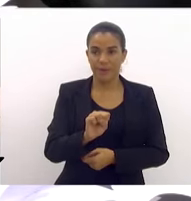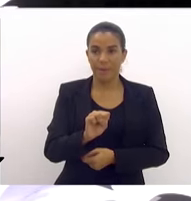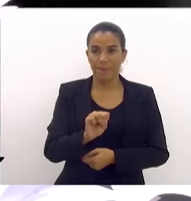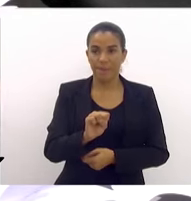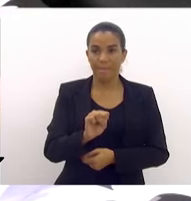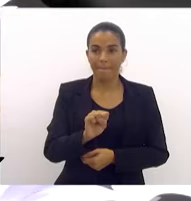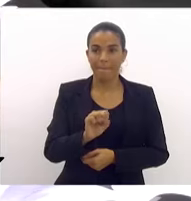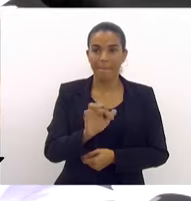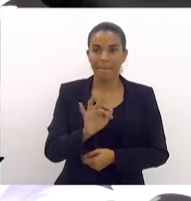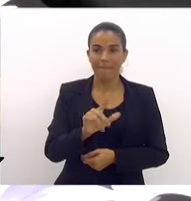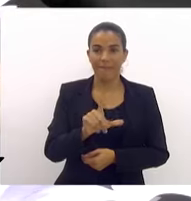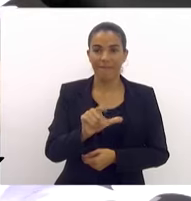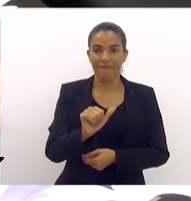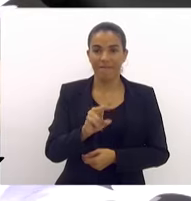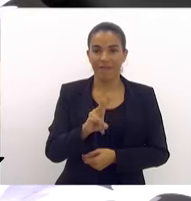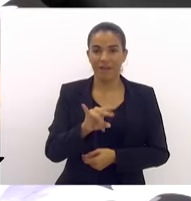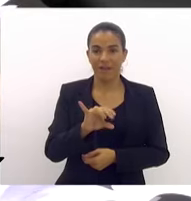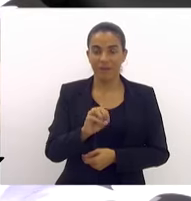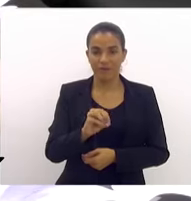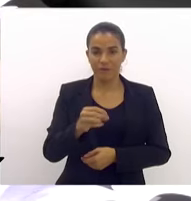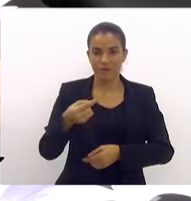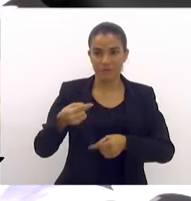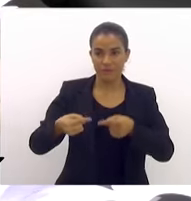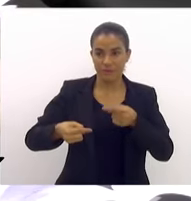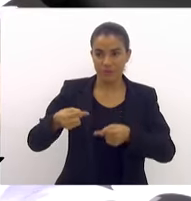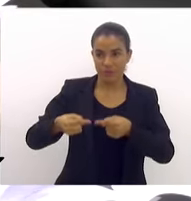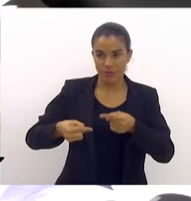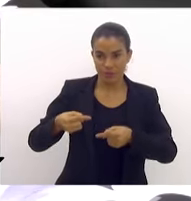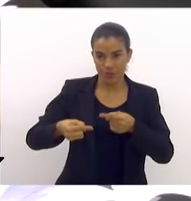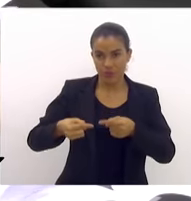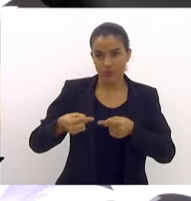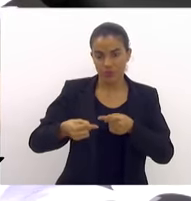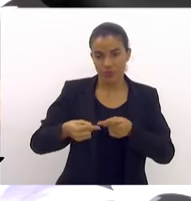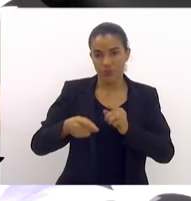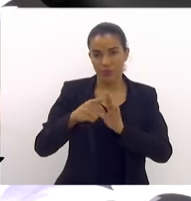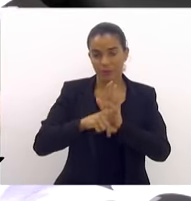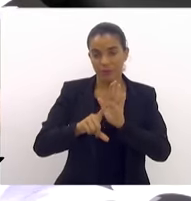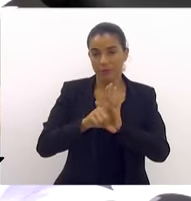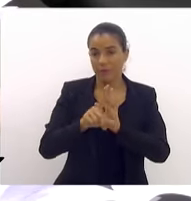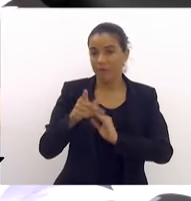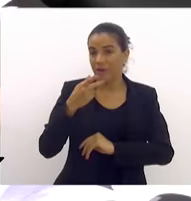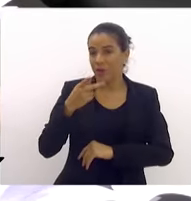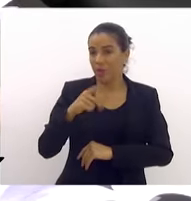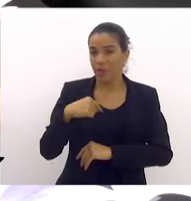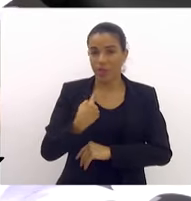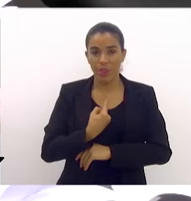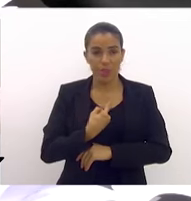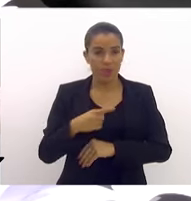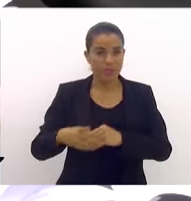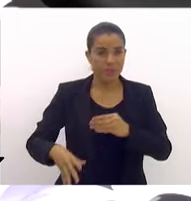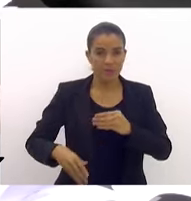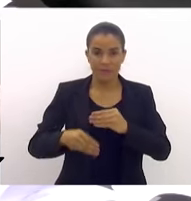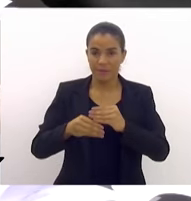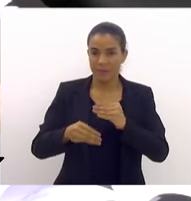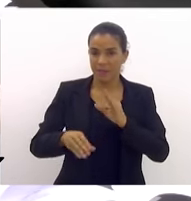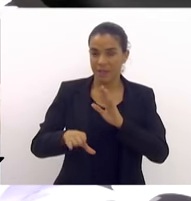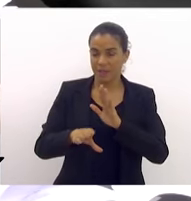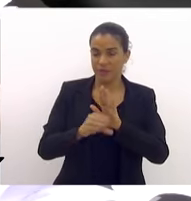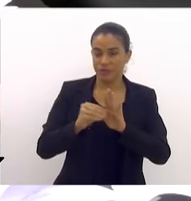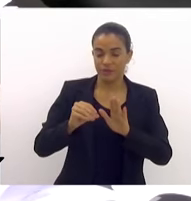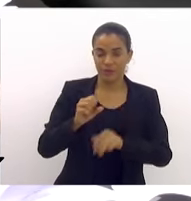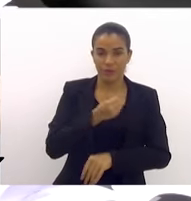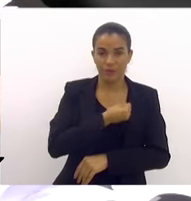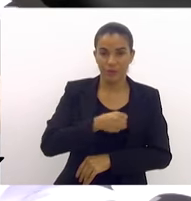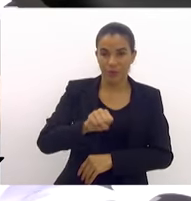Quando o Flávio Serafim discutiu a matéria, ele disse assim, a nossa emenda aditiva 8 cobra que